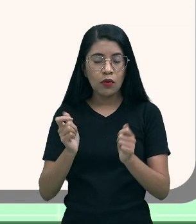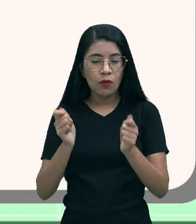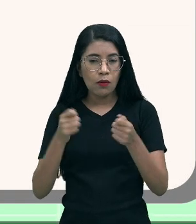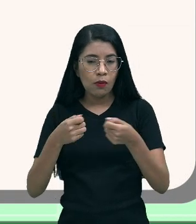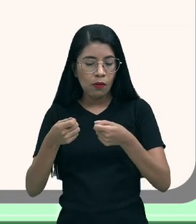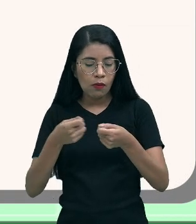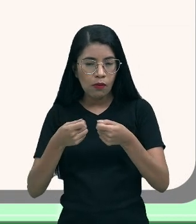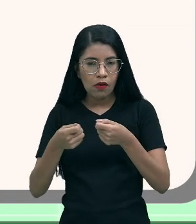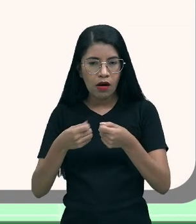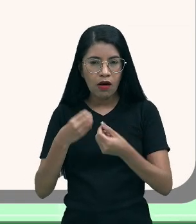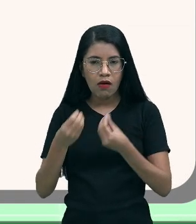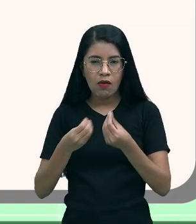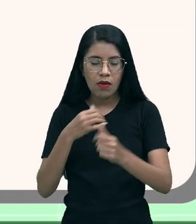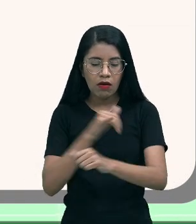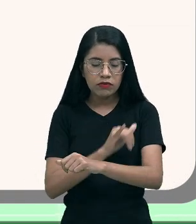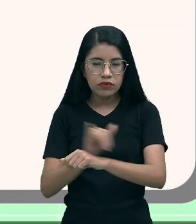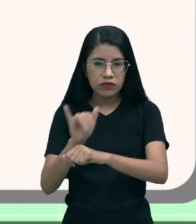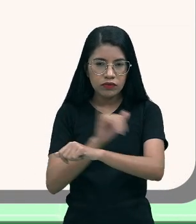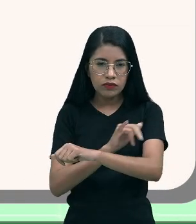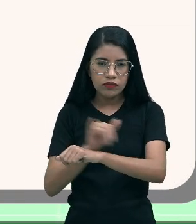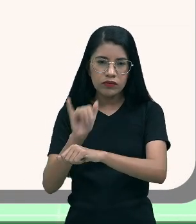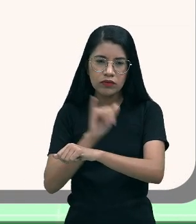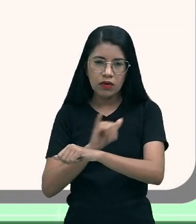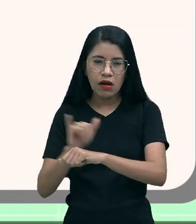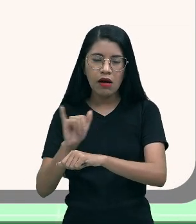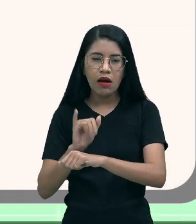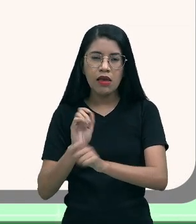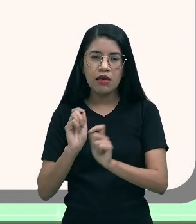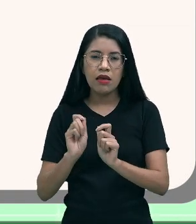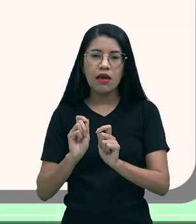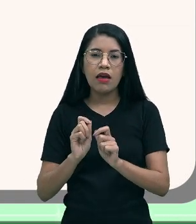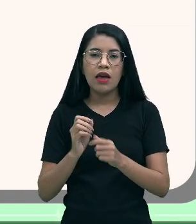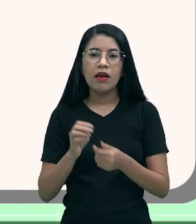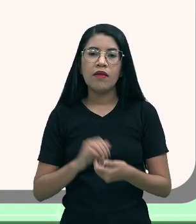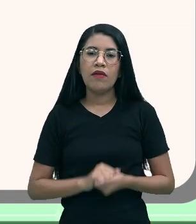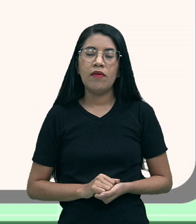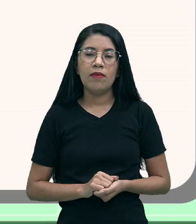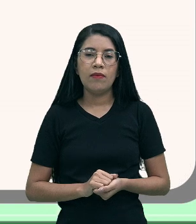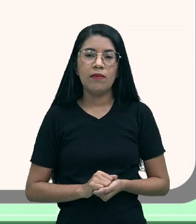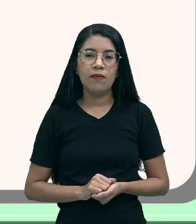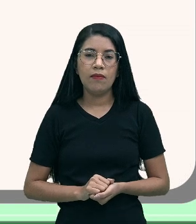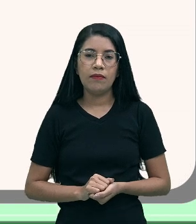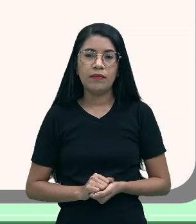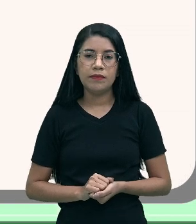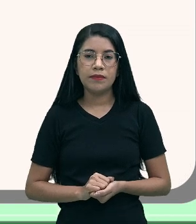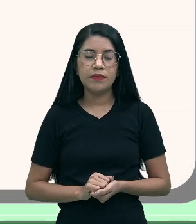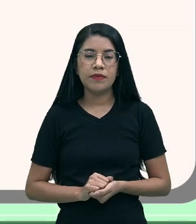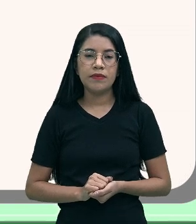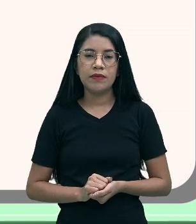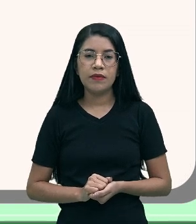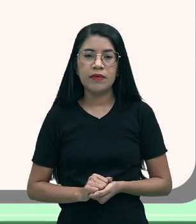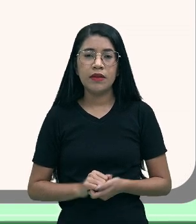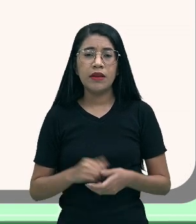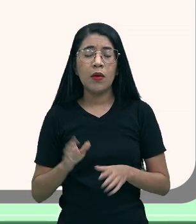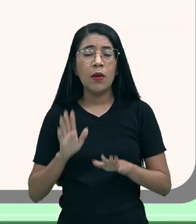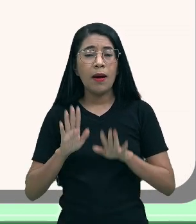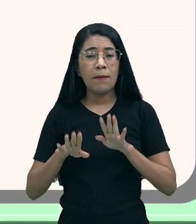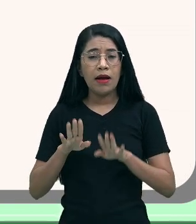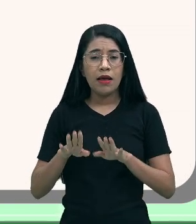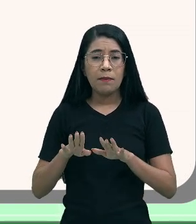o fluxo de corrente elétrica diz respeito à sua resistência elétrica. Ela, por sua vez, depende de